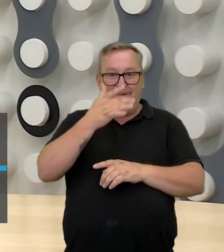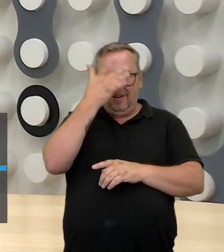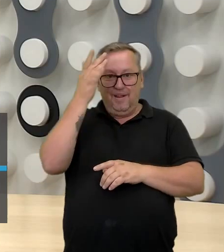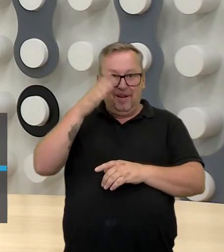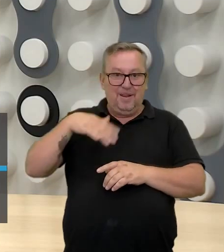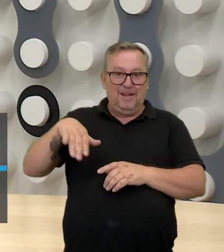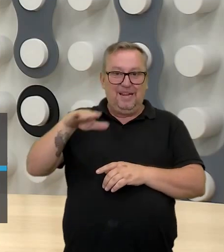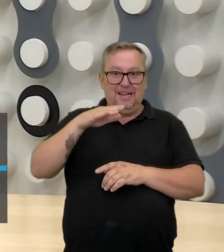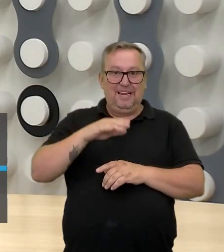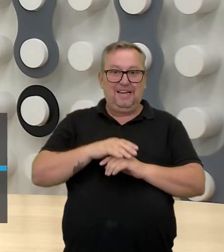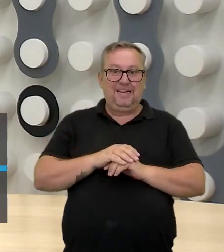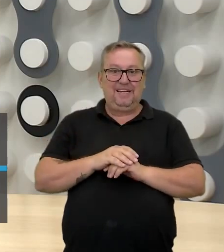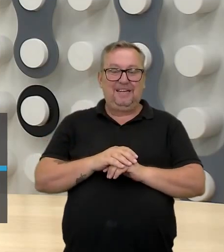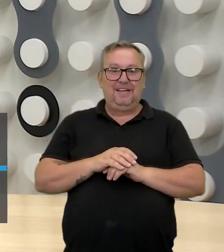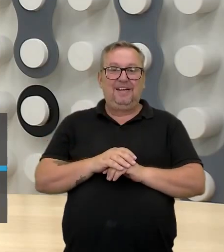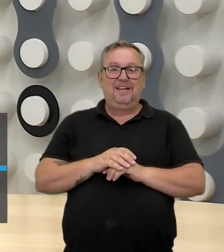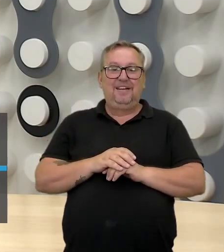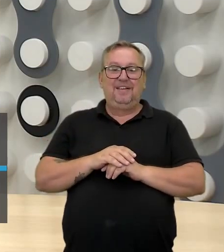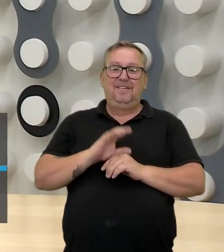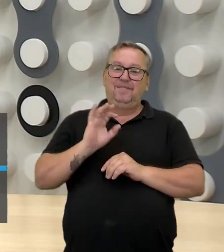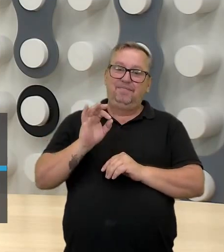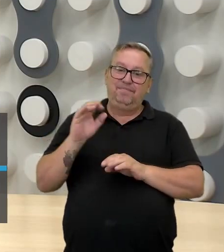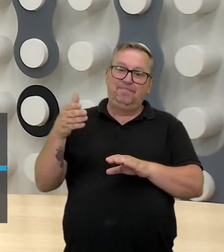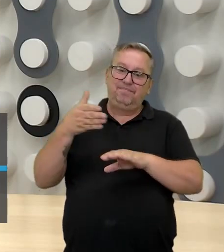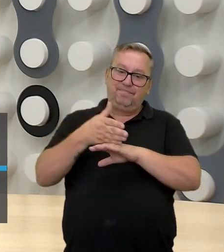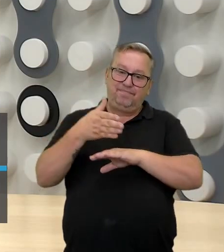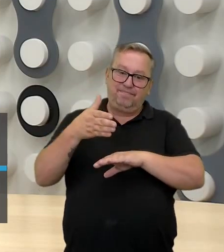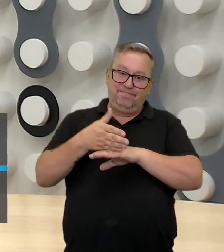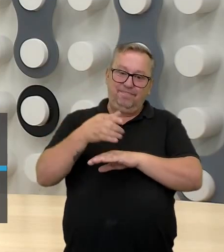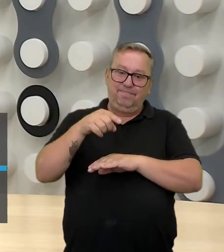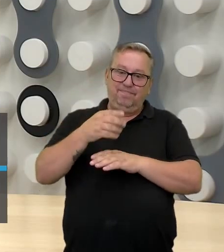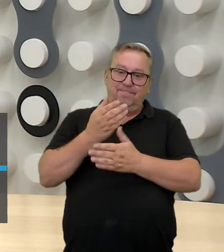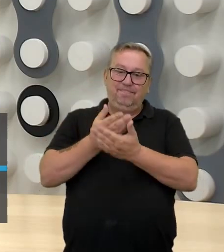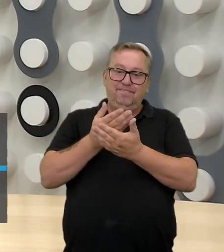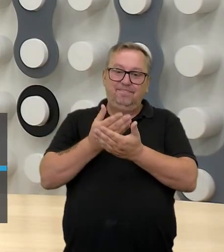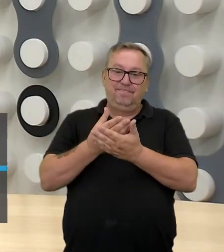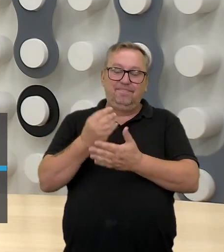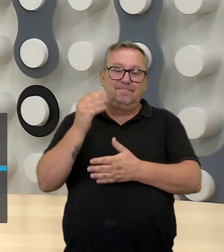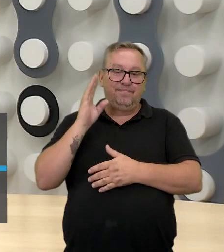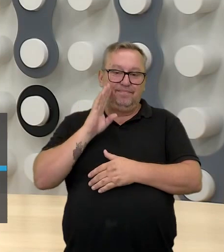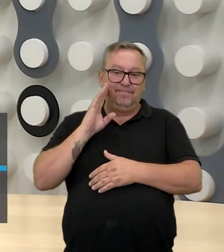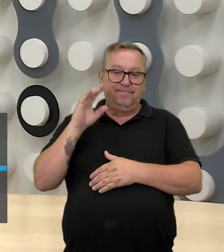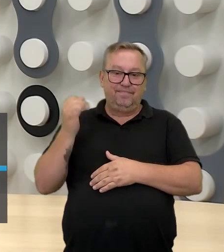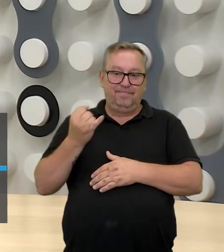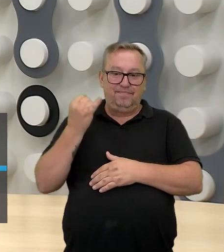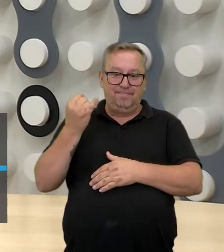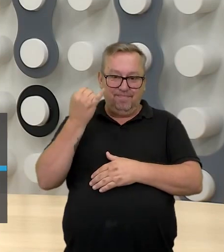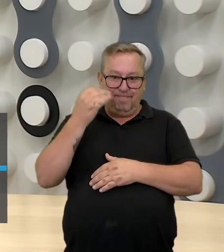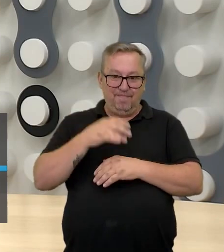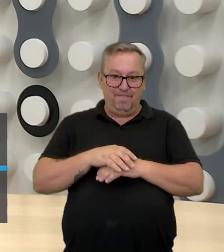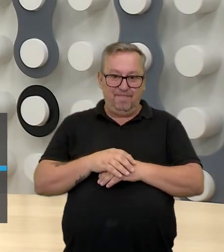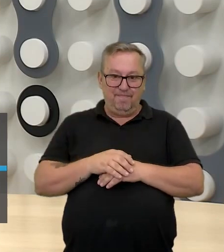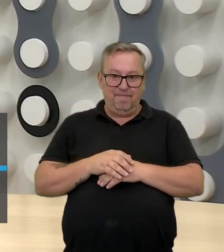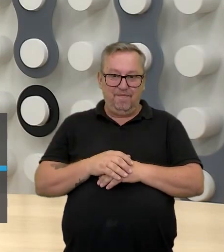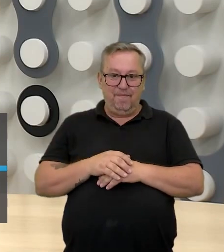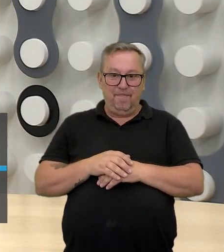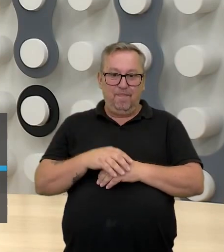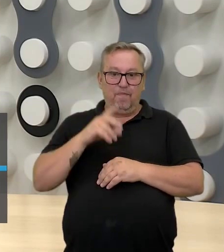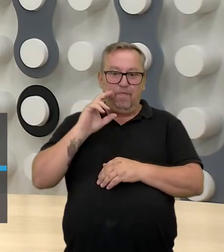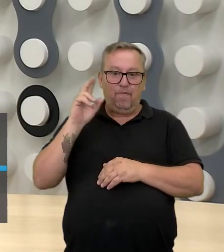informação aí para todos os colegas, né? E venham participar aqui da aula, bastante importante, tá? Então, por